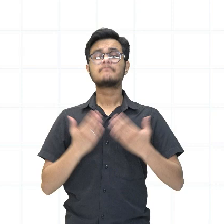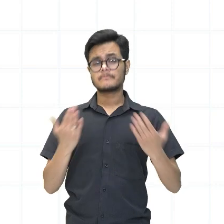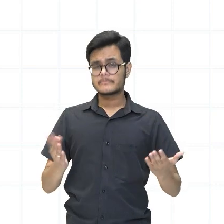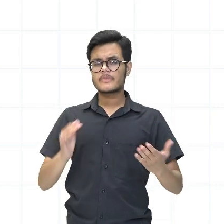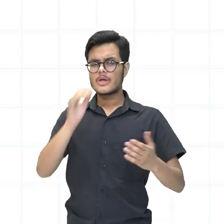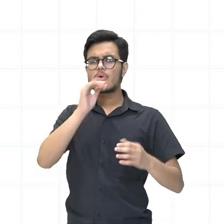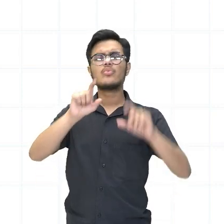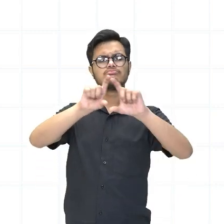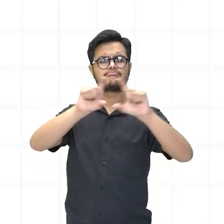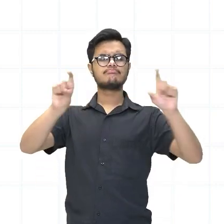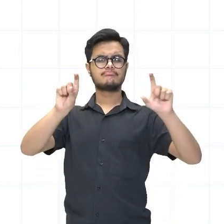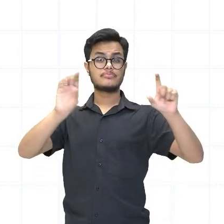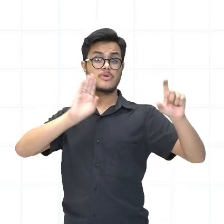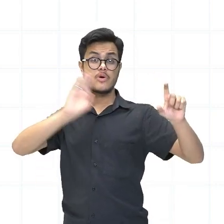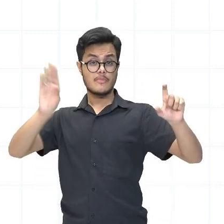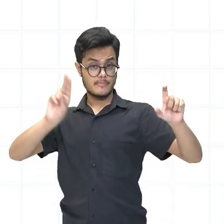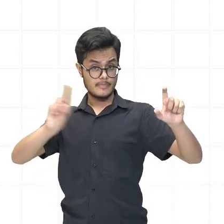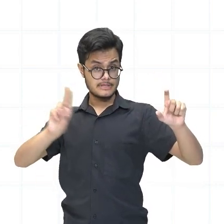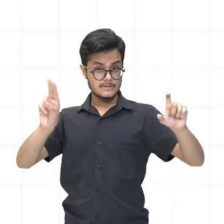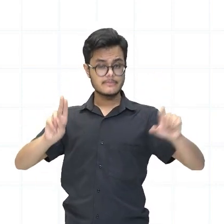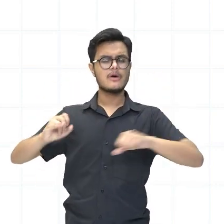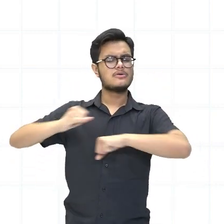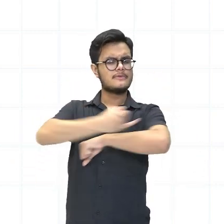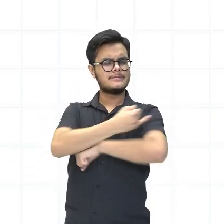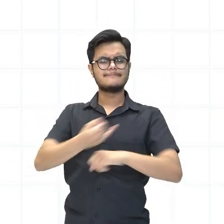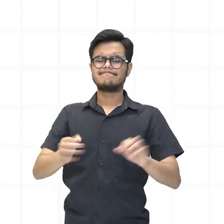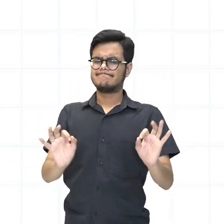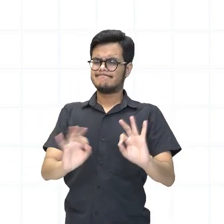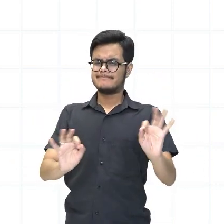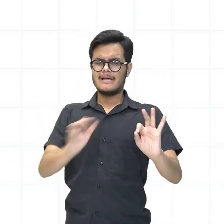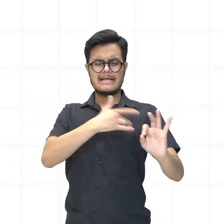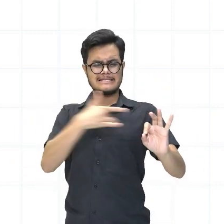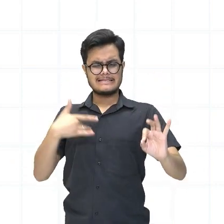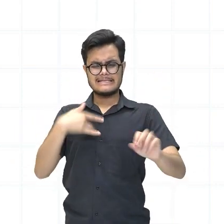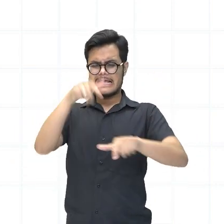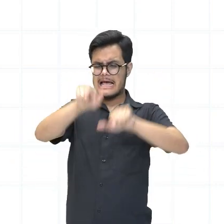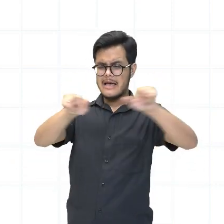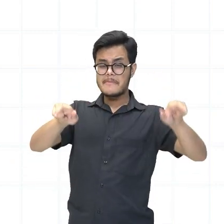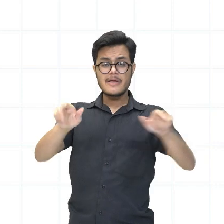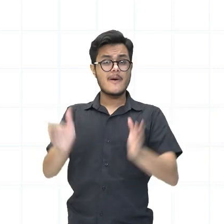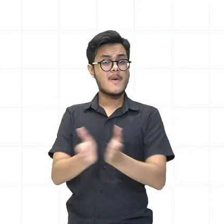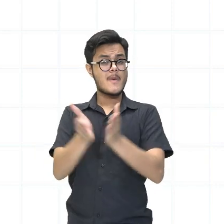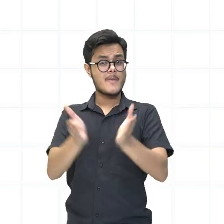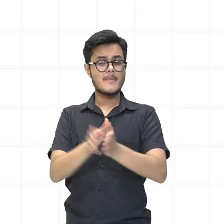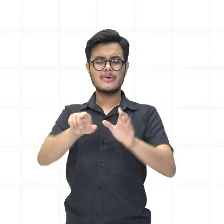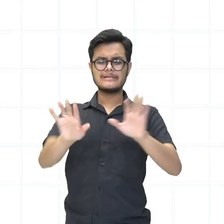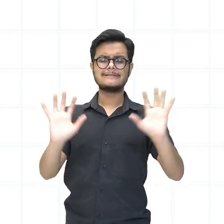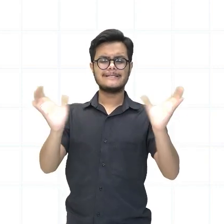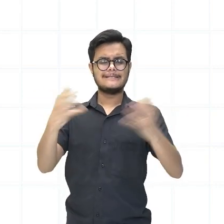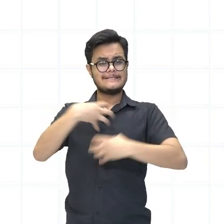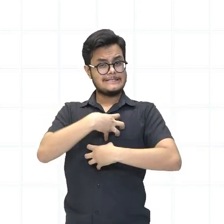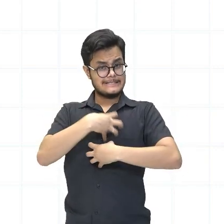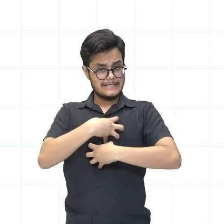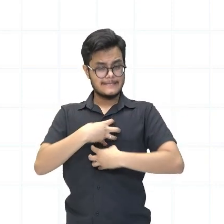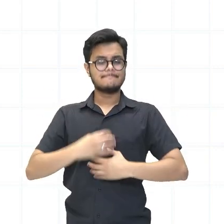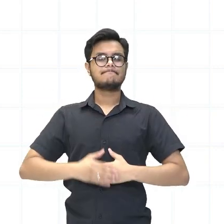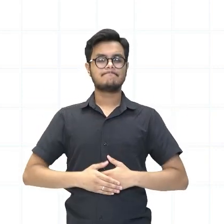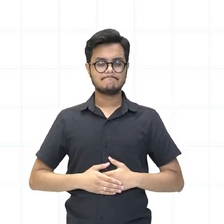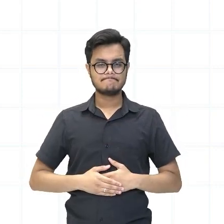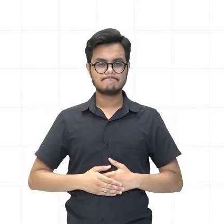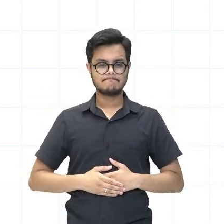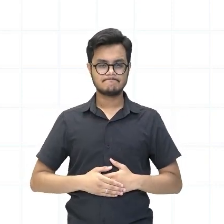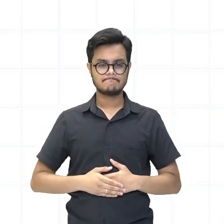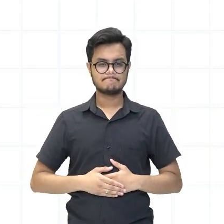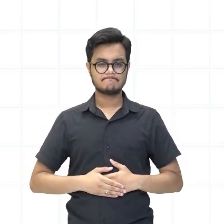reportagem, então, título: sem infraestrutura e acesso à saúde, população periférica é a mais prejudicada por variações no